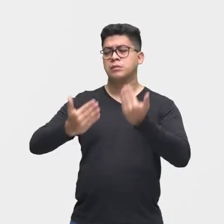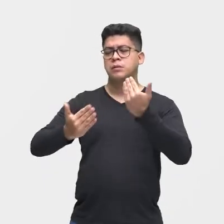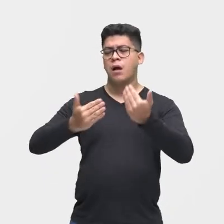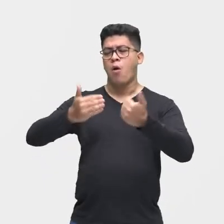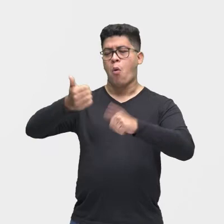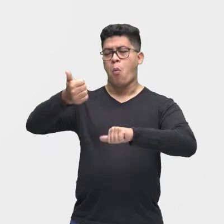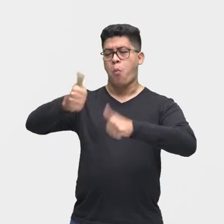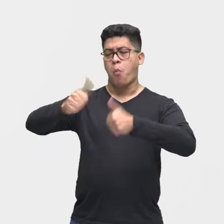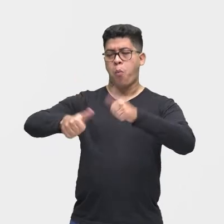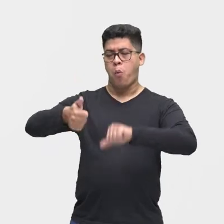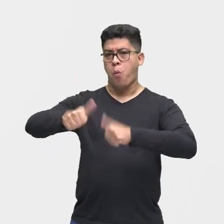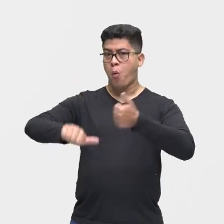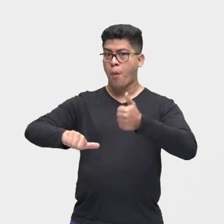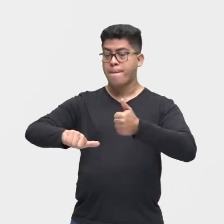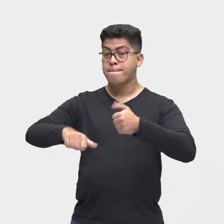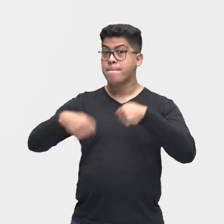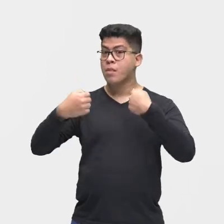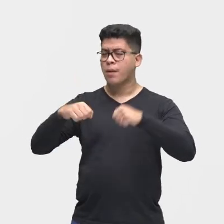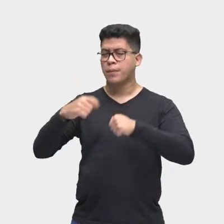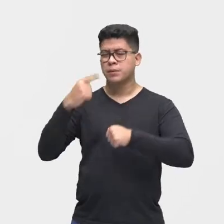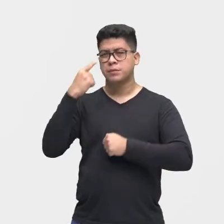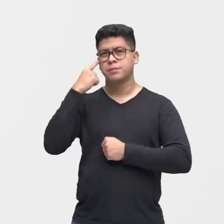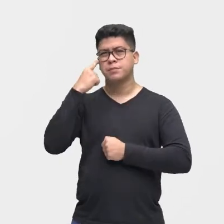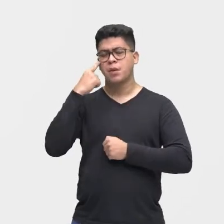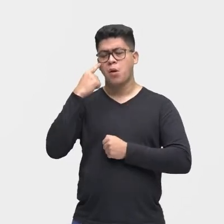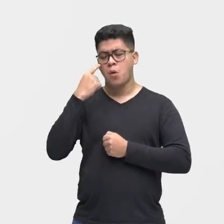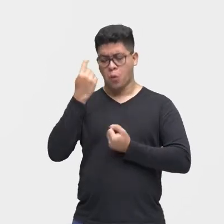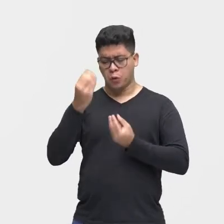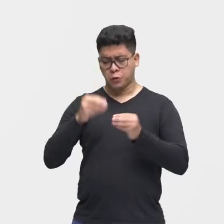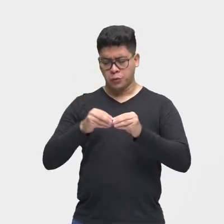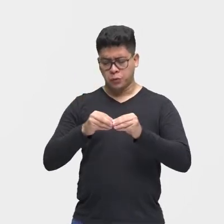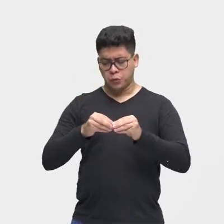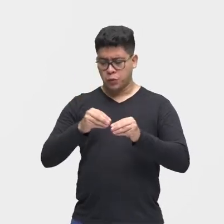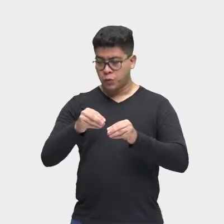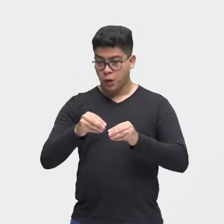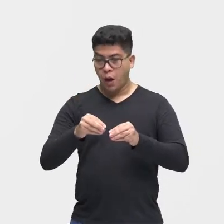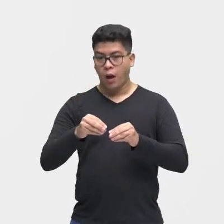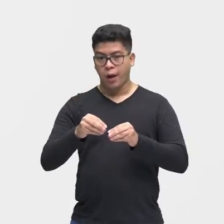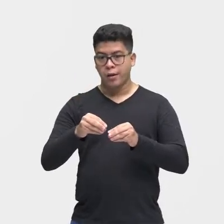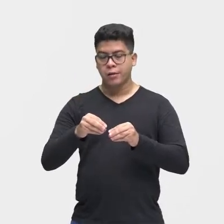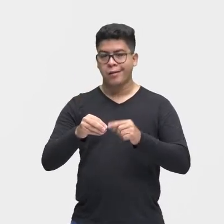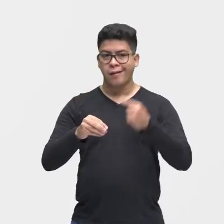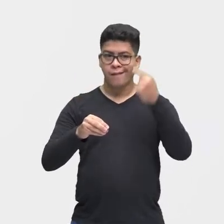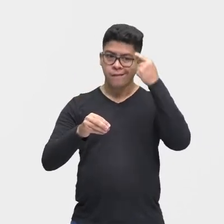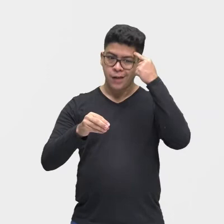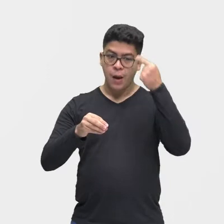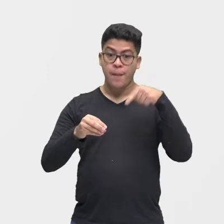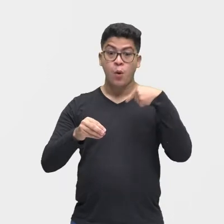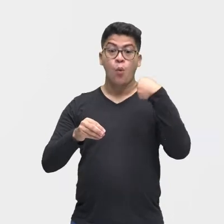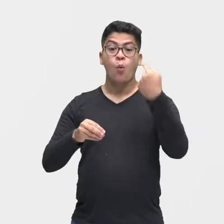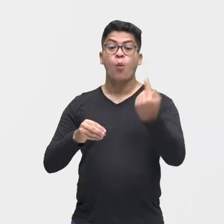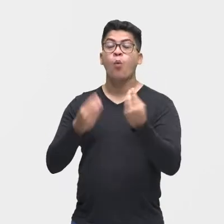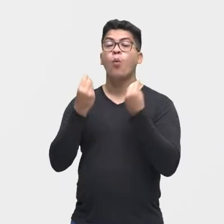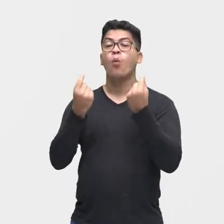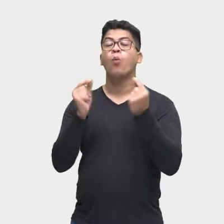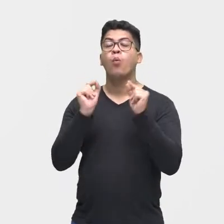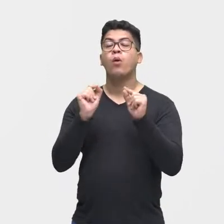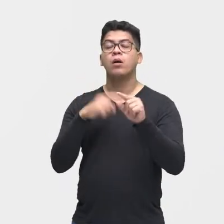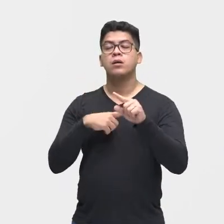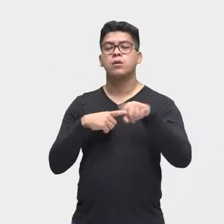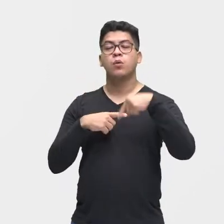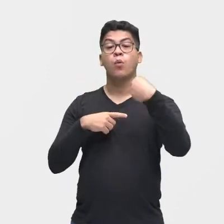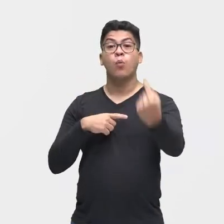você já tem que prever a o movimento do teu adversário isso é interessante Porque a partir do teu movimento